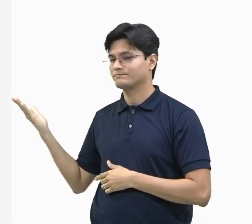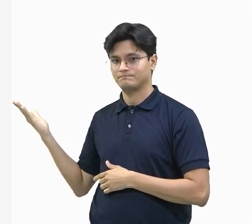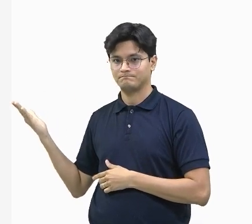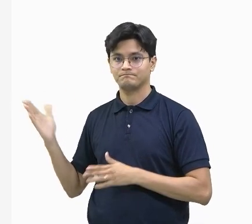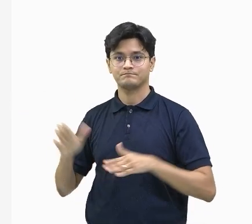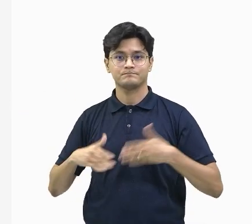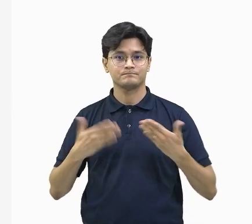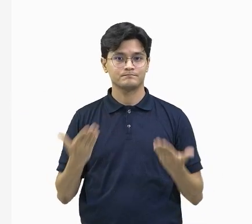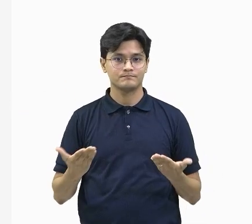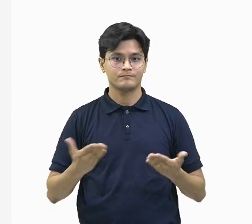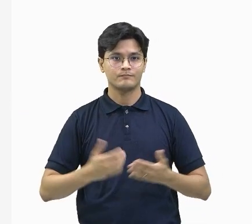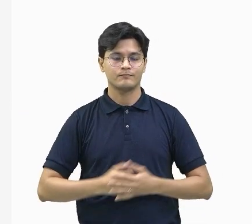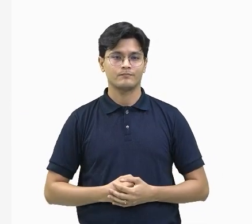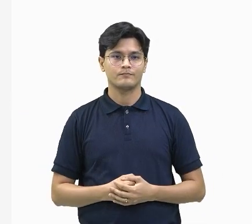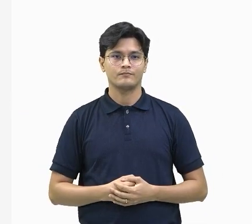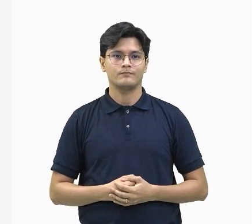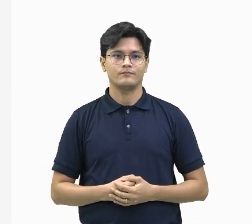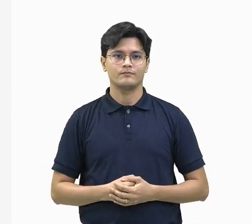disso,